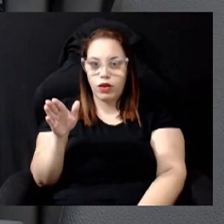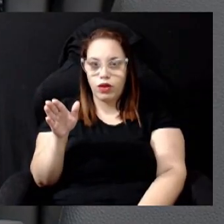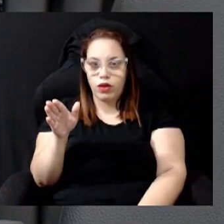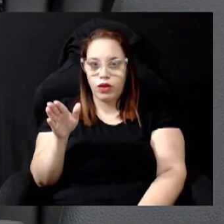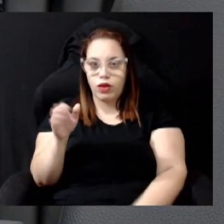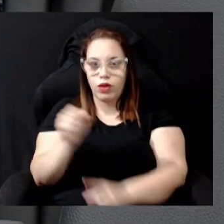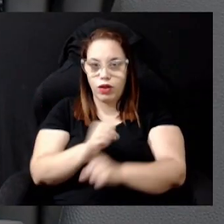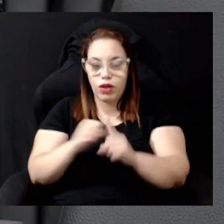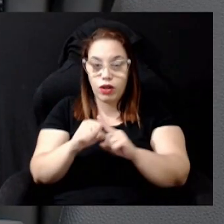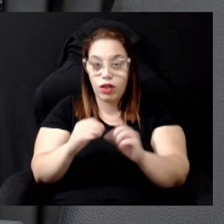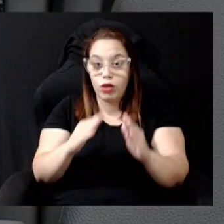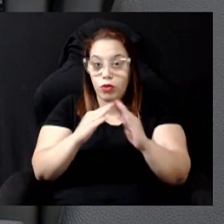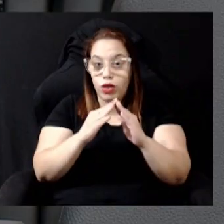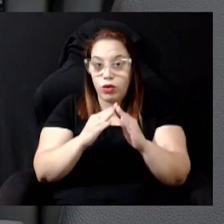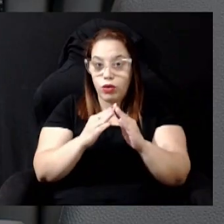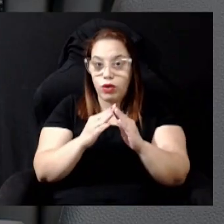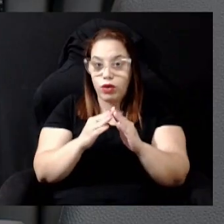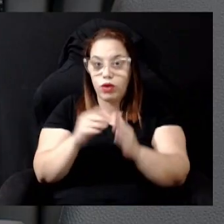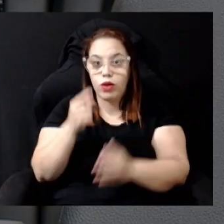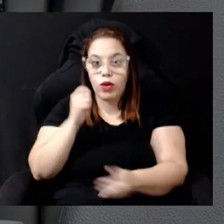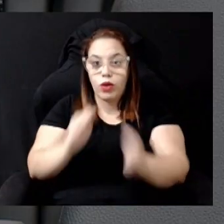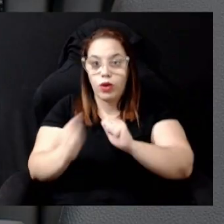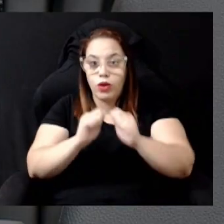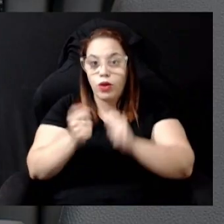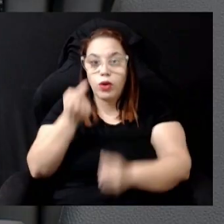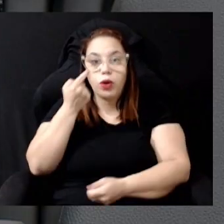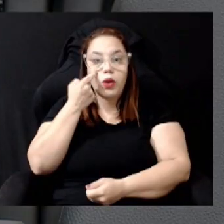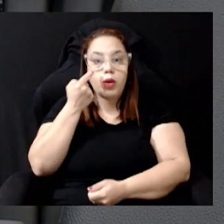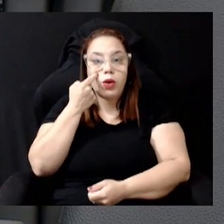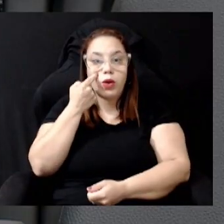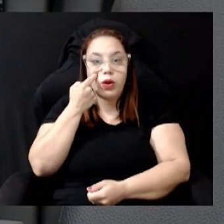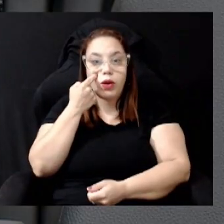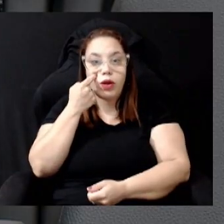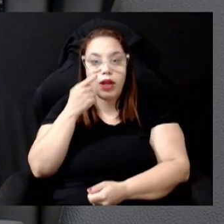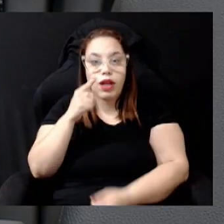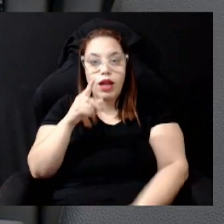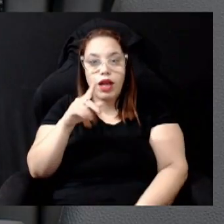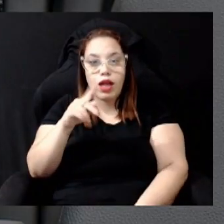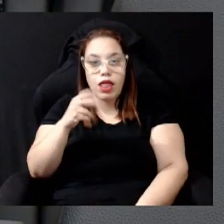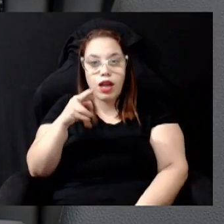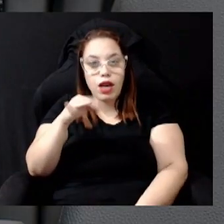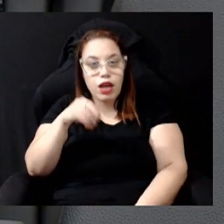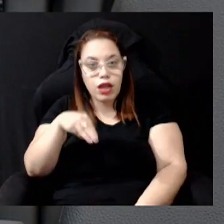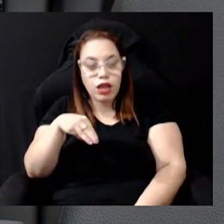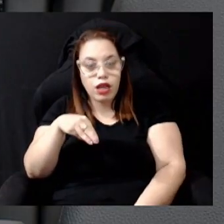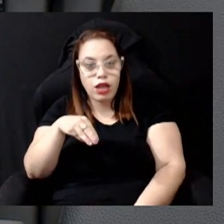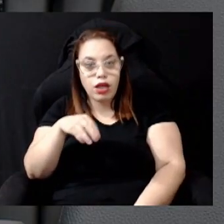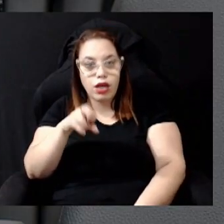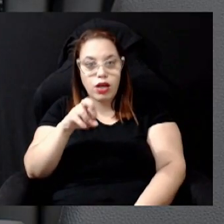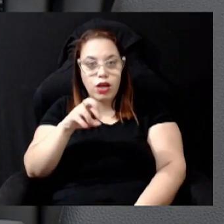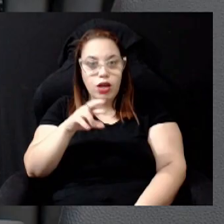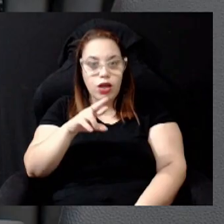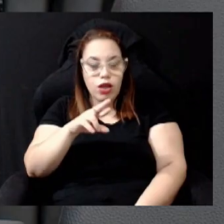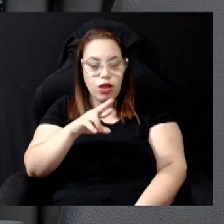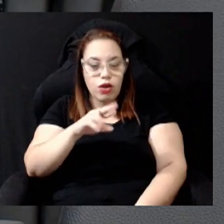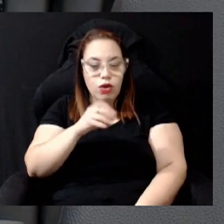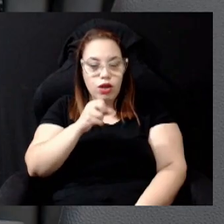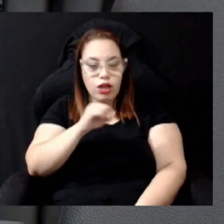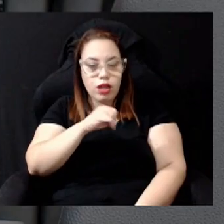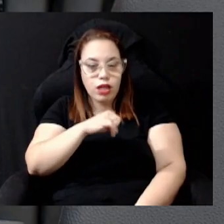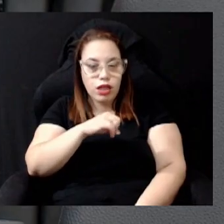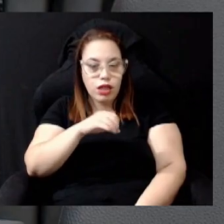Moradores. Então, veja, nós tínhamos ali a questão de drenagem na entrada do Jardim Rocim, Satélite 4, Princesa do